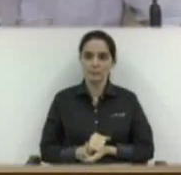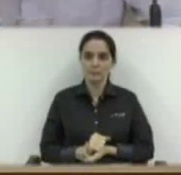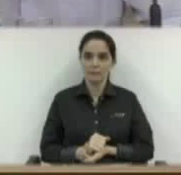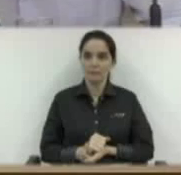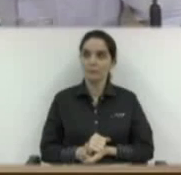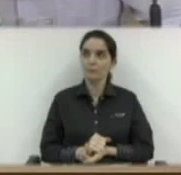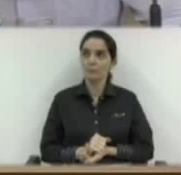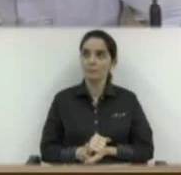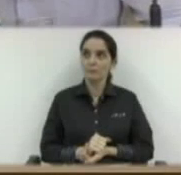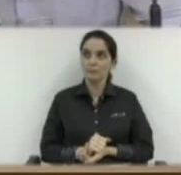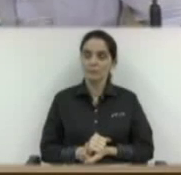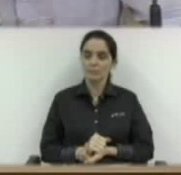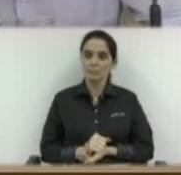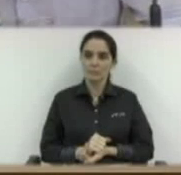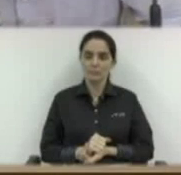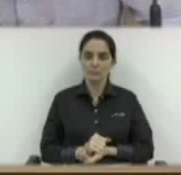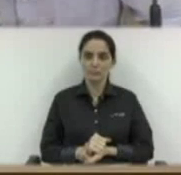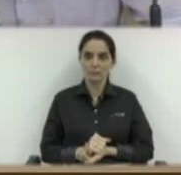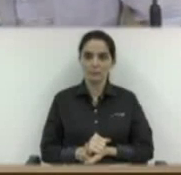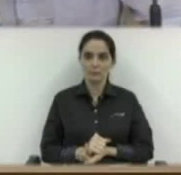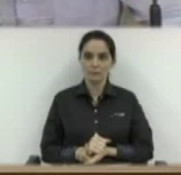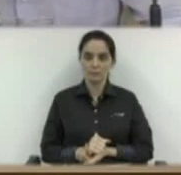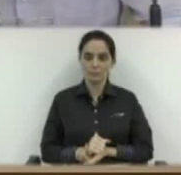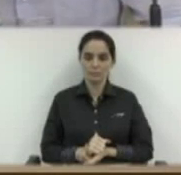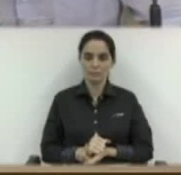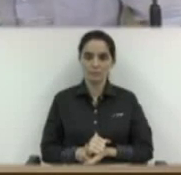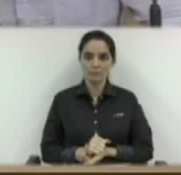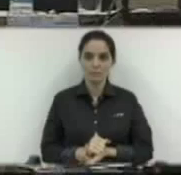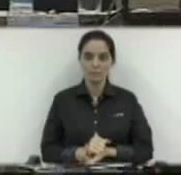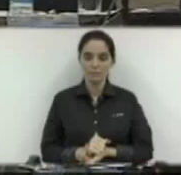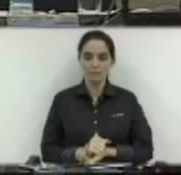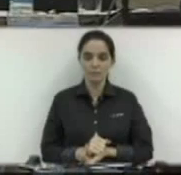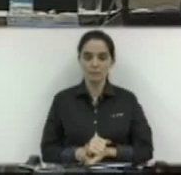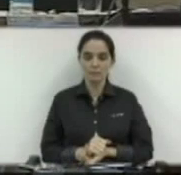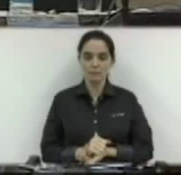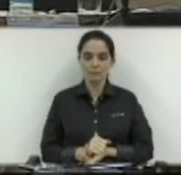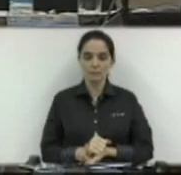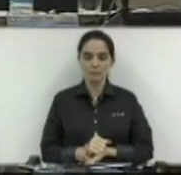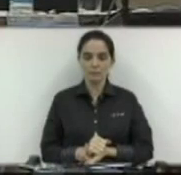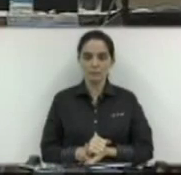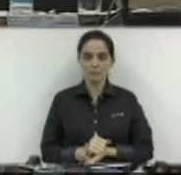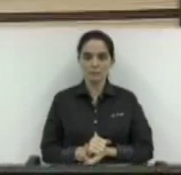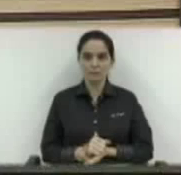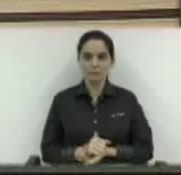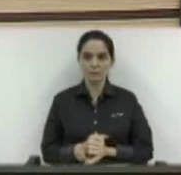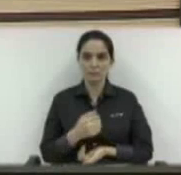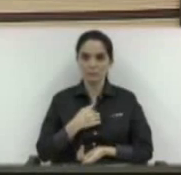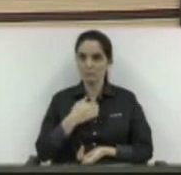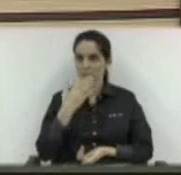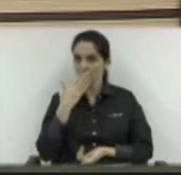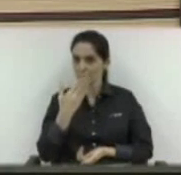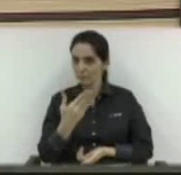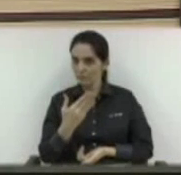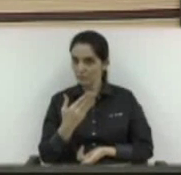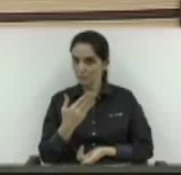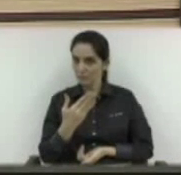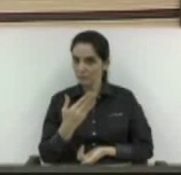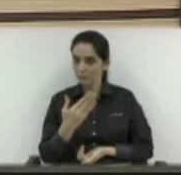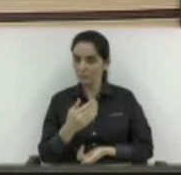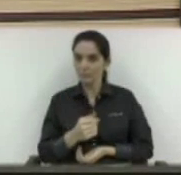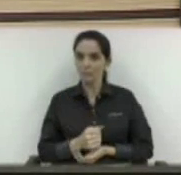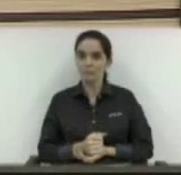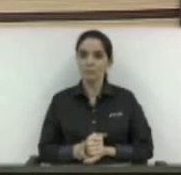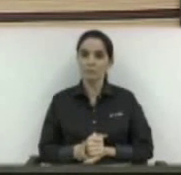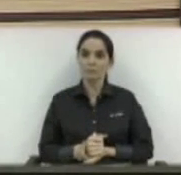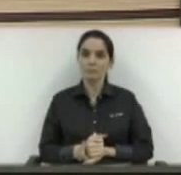Pela ordem, senhor presidente. Eu já passo, já faço o pedido para que o senhor contribua também com a assinatura